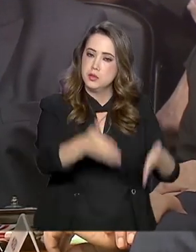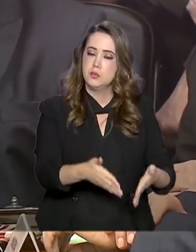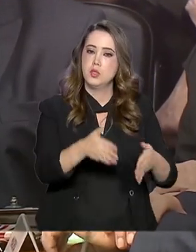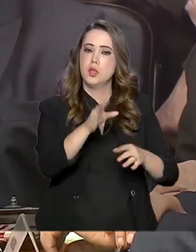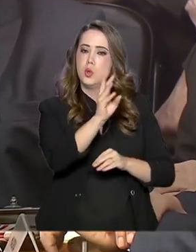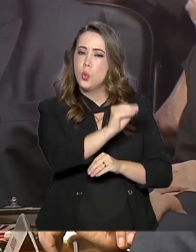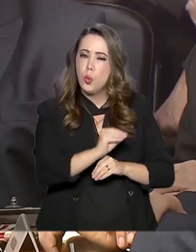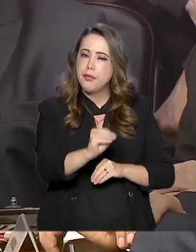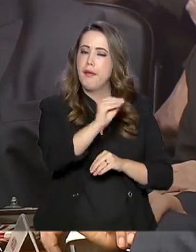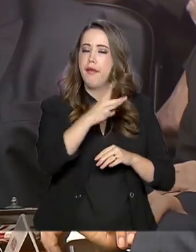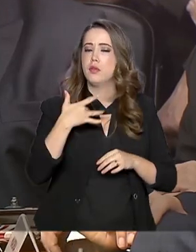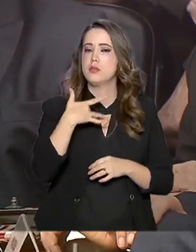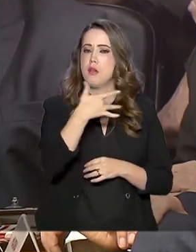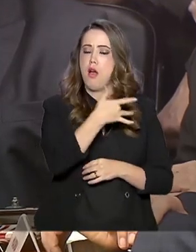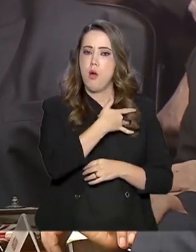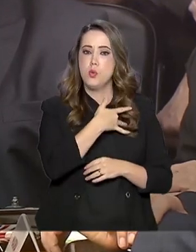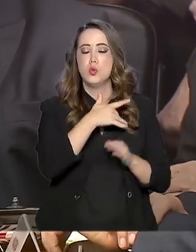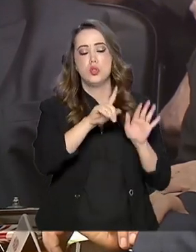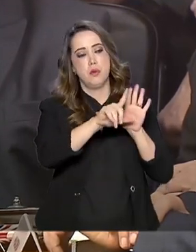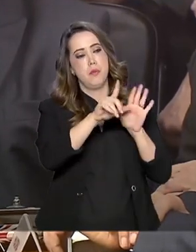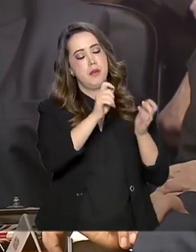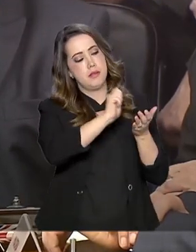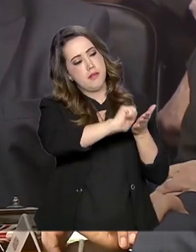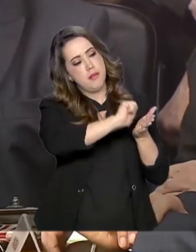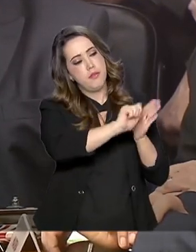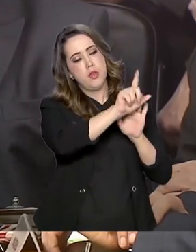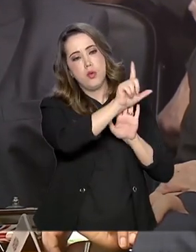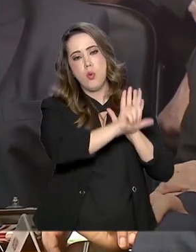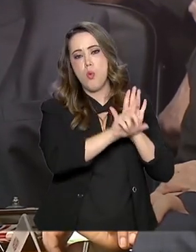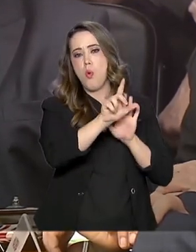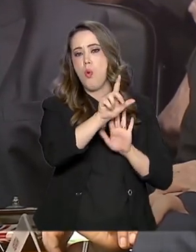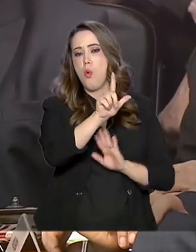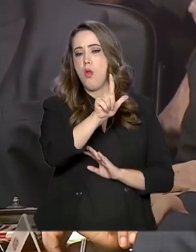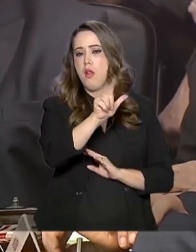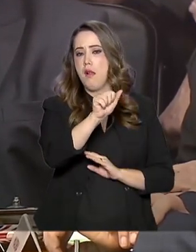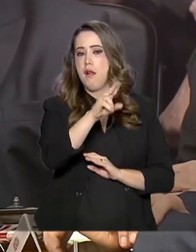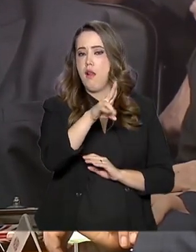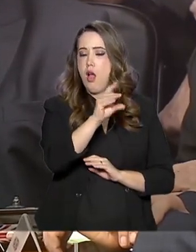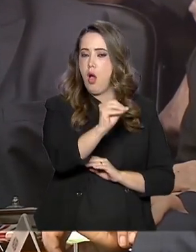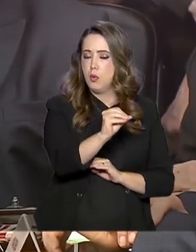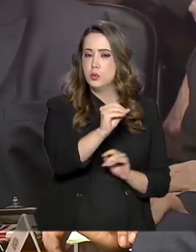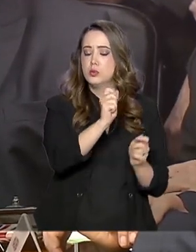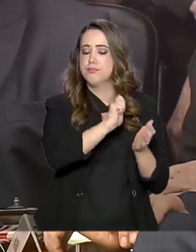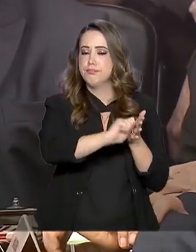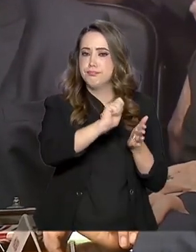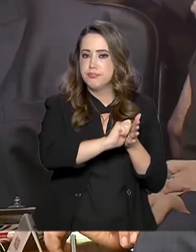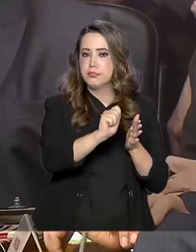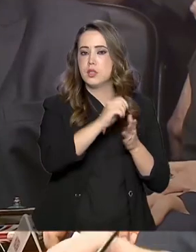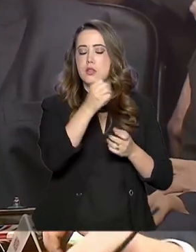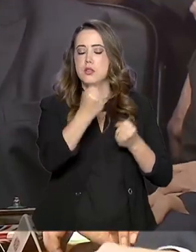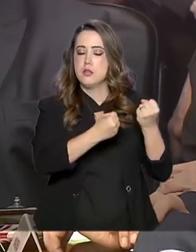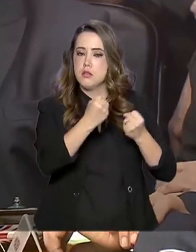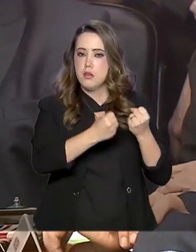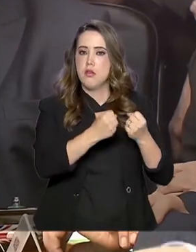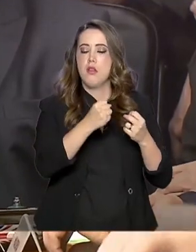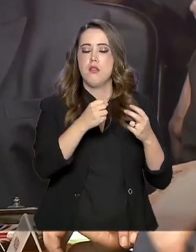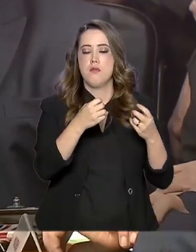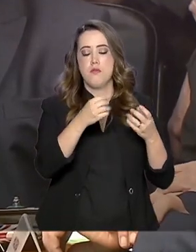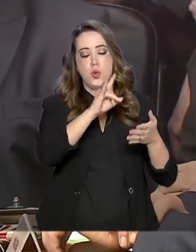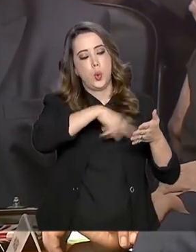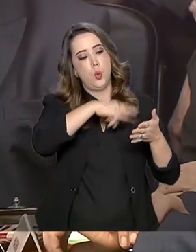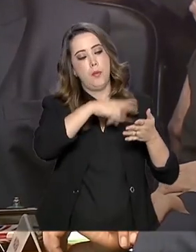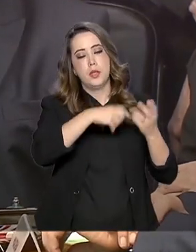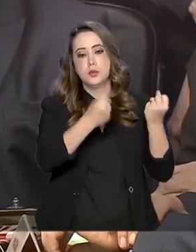pode ser o autor do laudo pra que ele consiga então também a sua carteira de motorista estamos facilitando